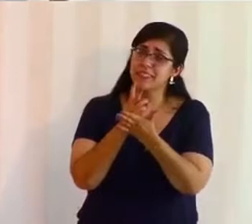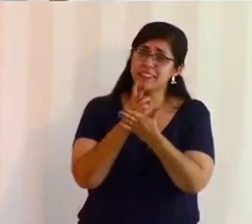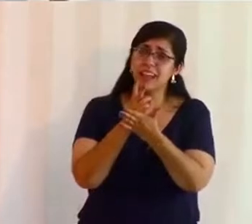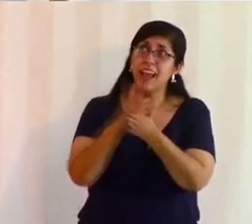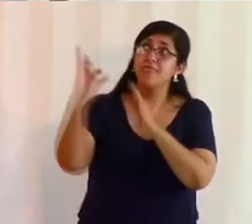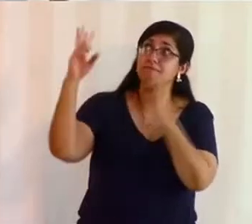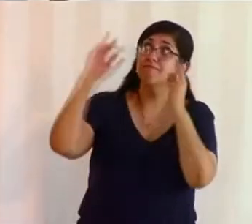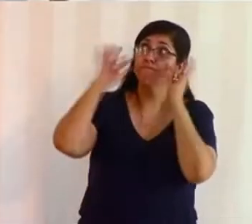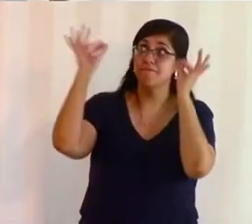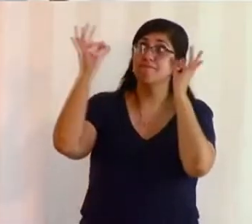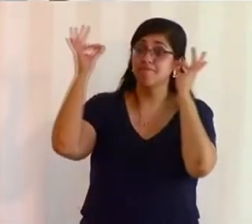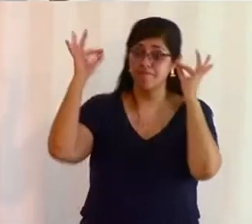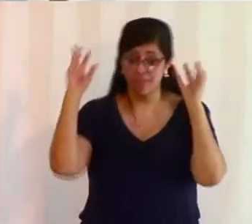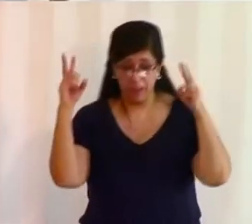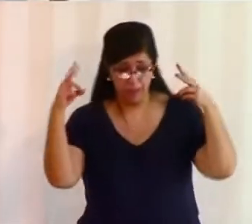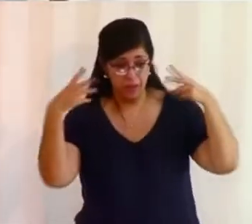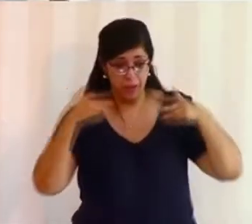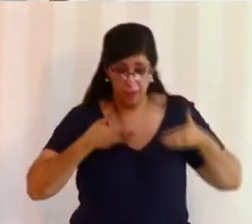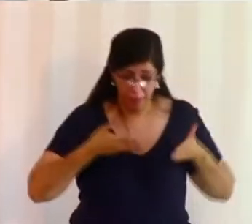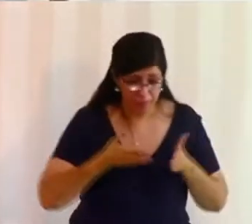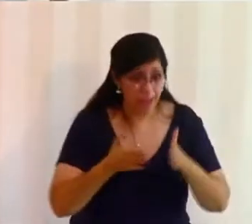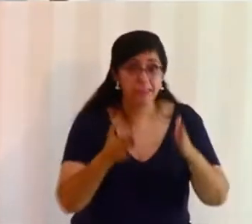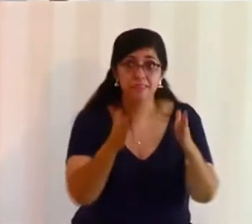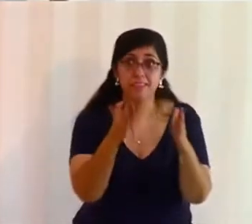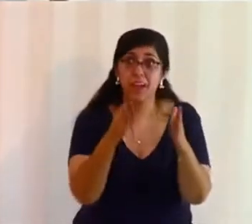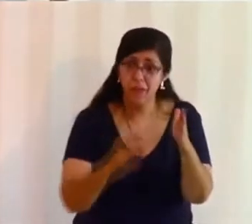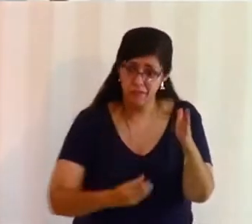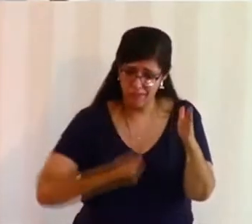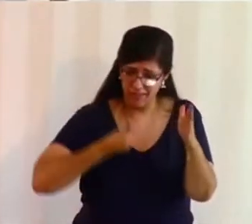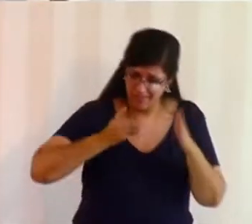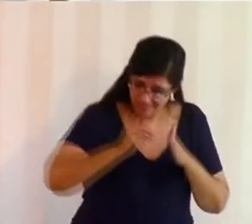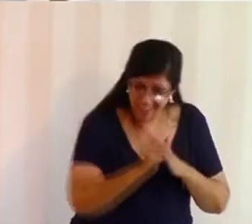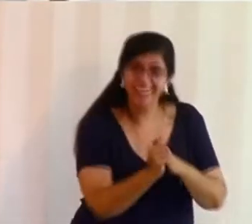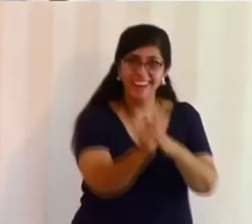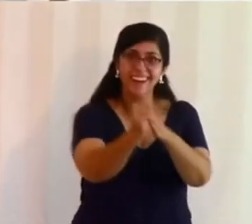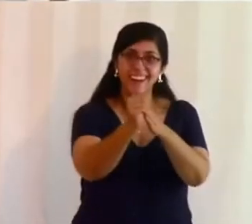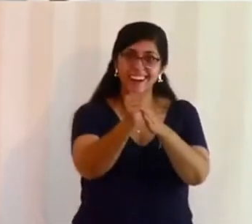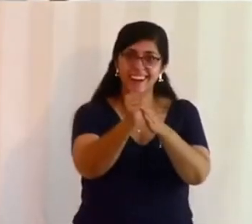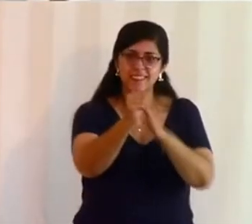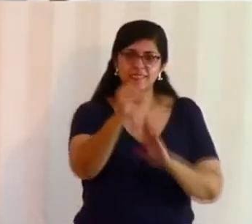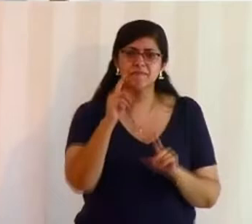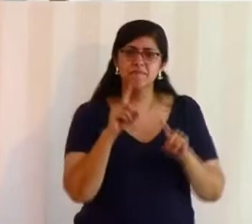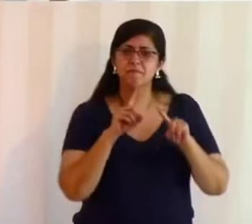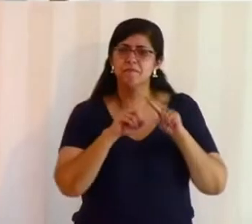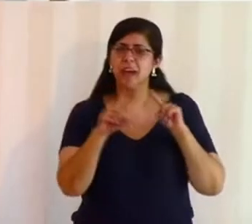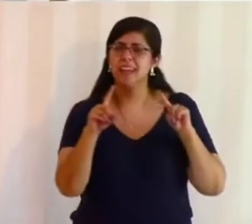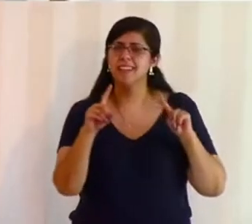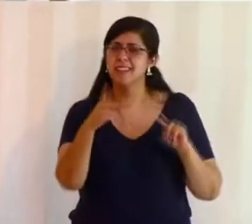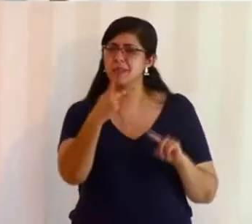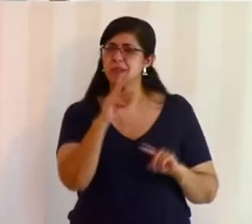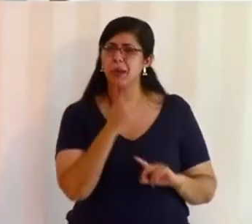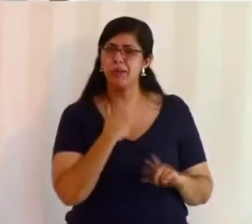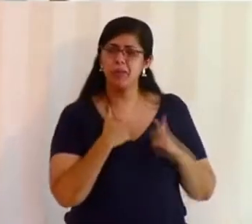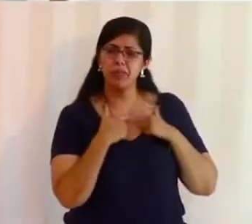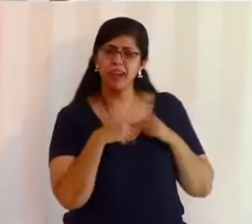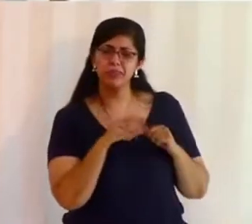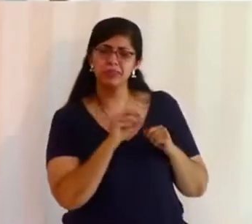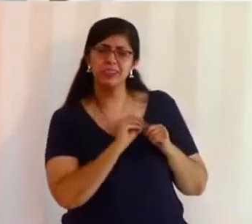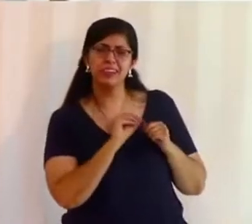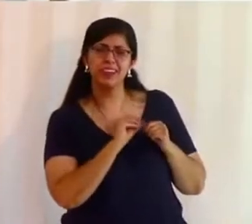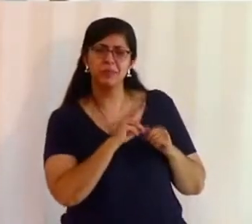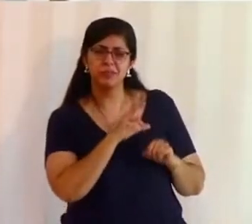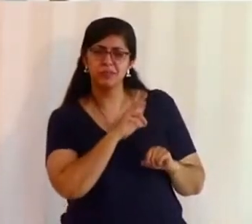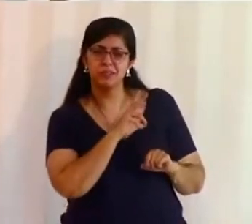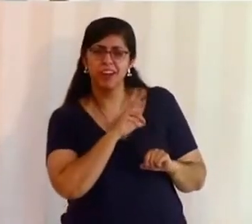Pai vigia o meu caminho, ou seja, quem é que conduz a sua vida? Por onde Ele quer te levar, não aonde você quer ir. E